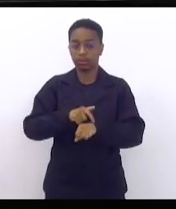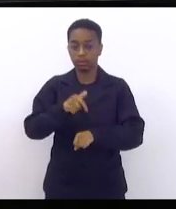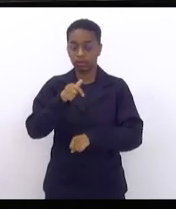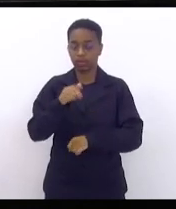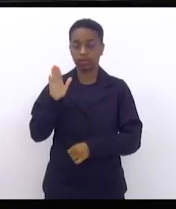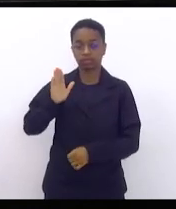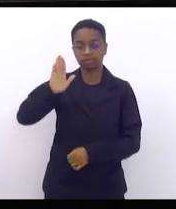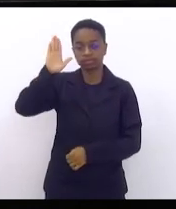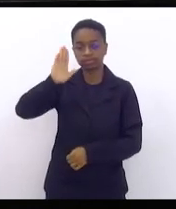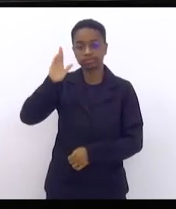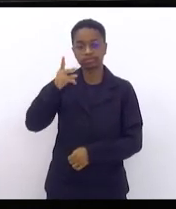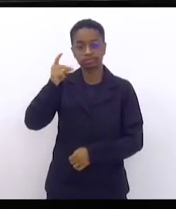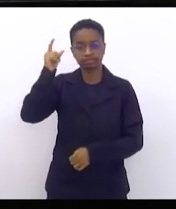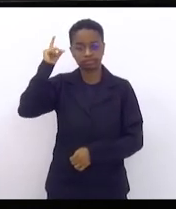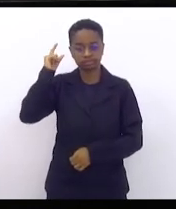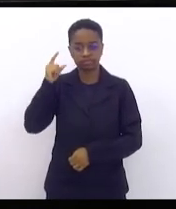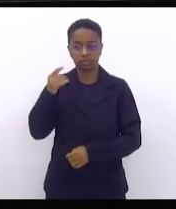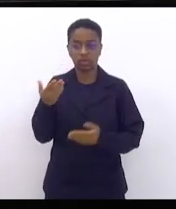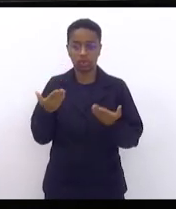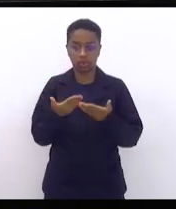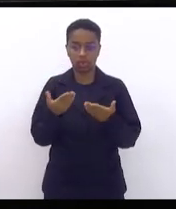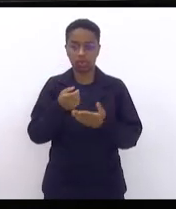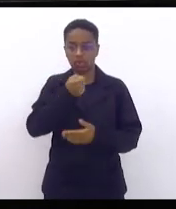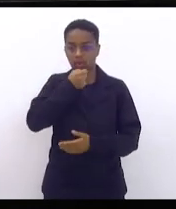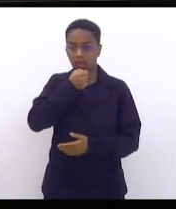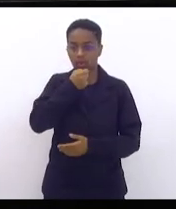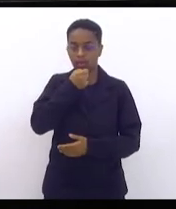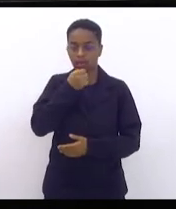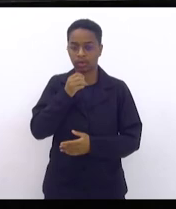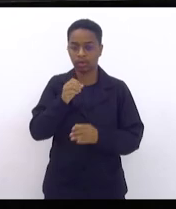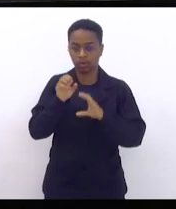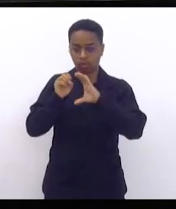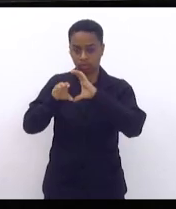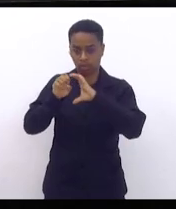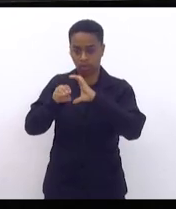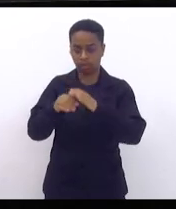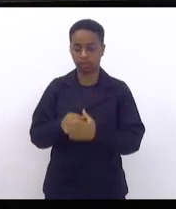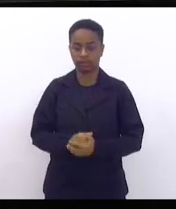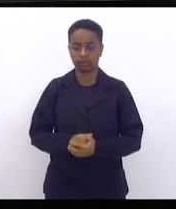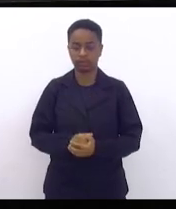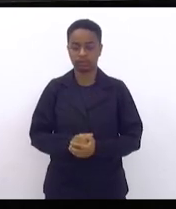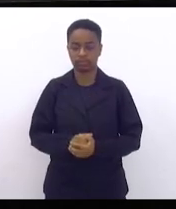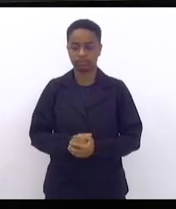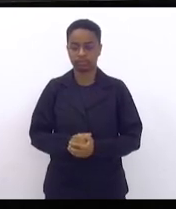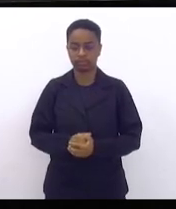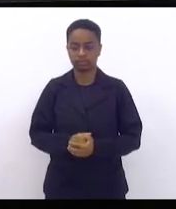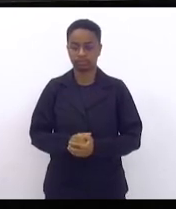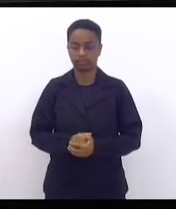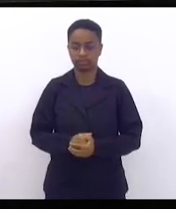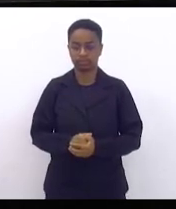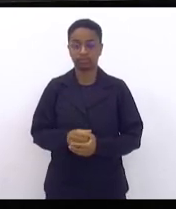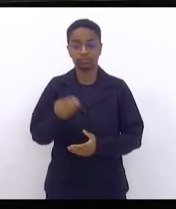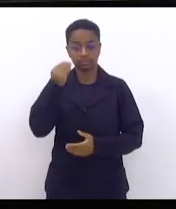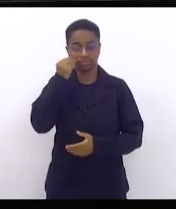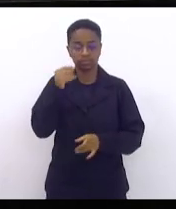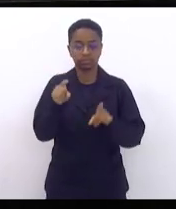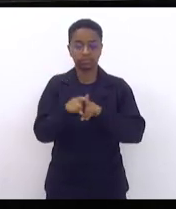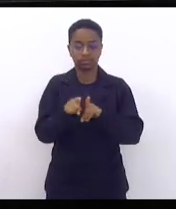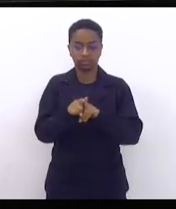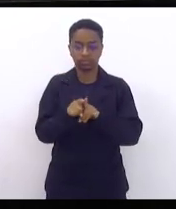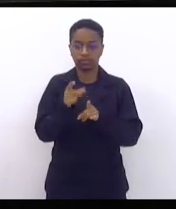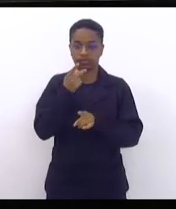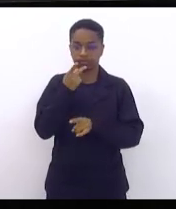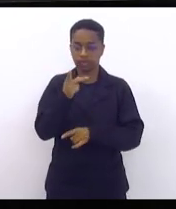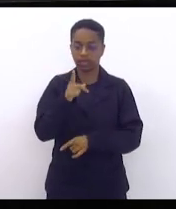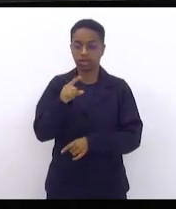época ele hoje é comentarista da Globo chegou e também tentou dizer que